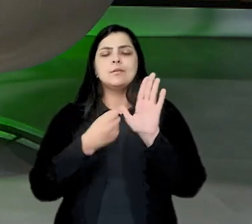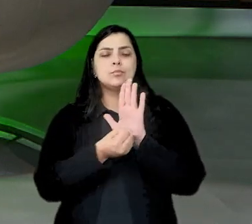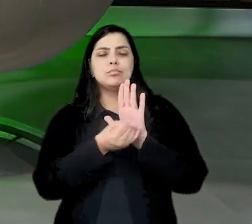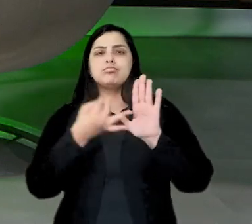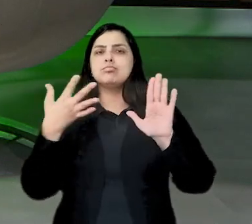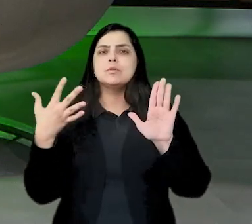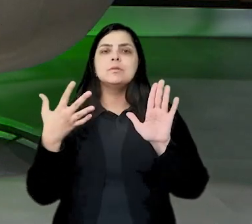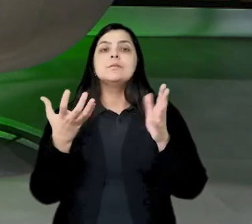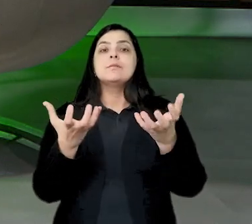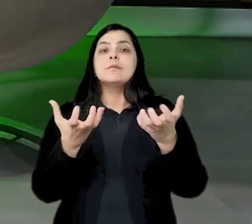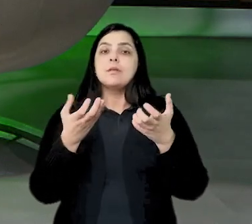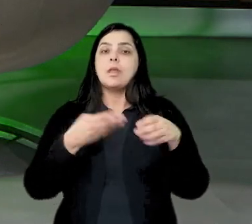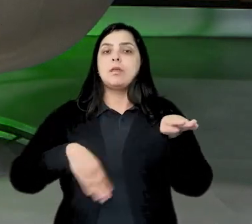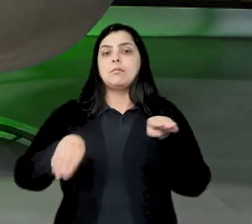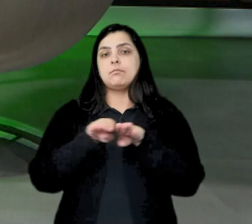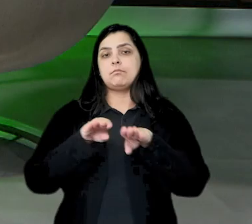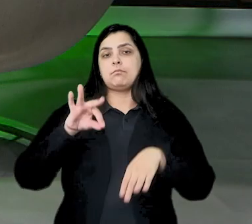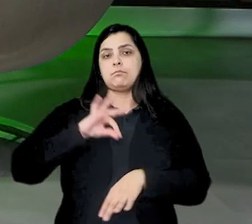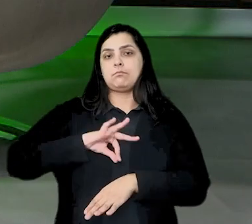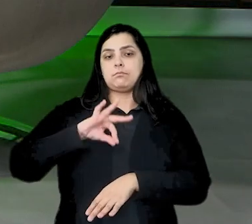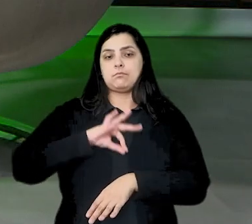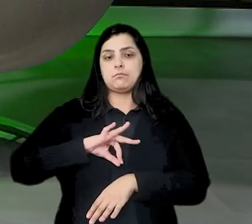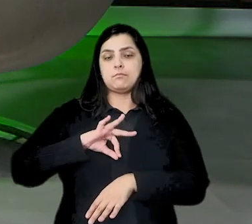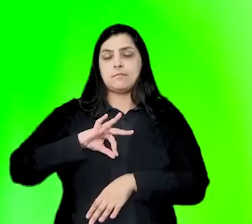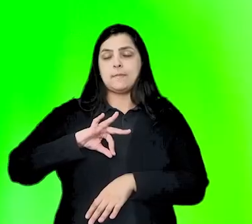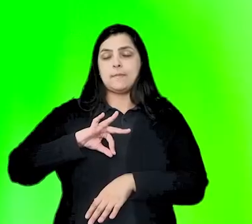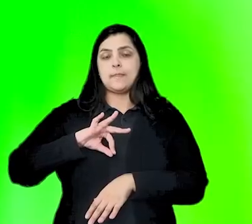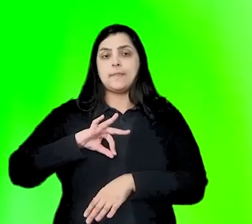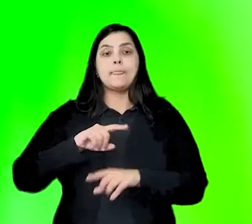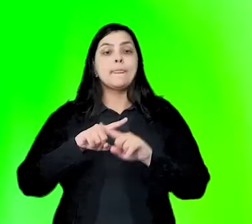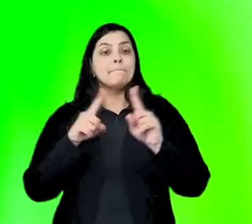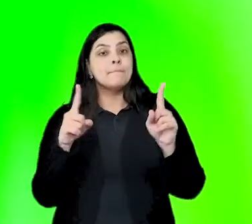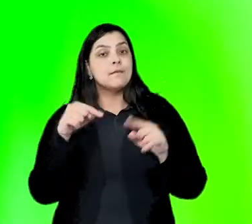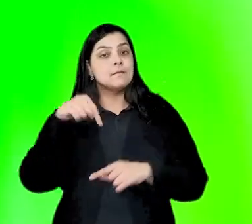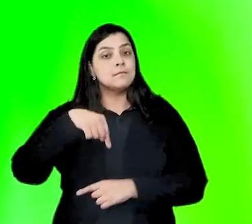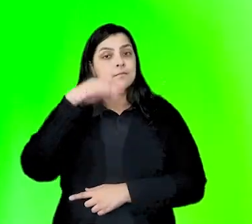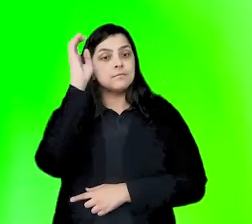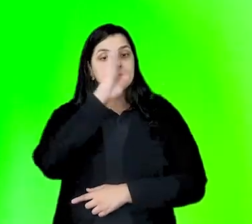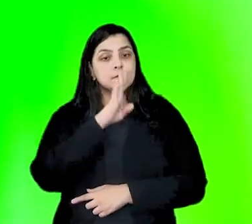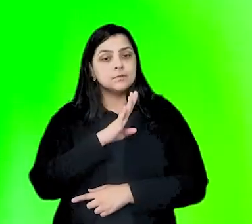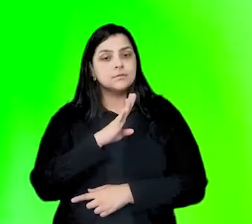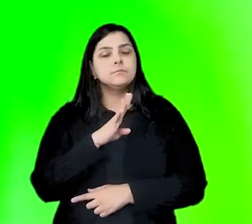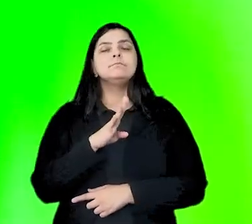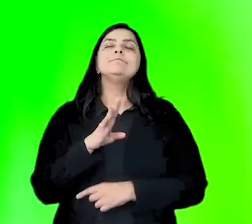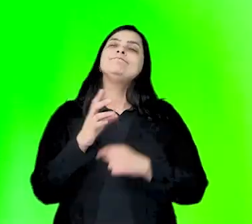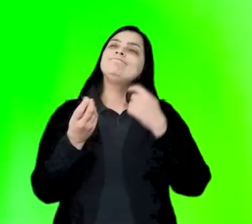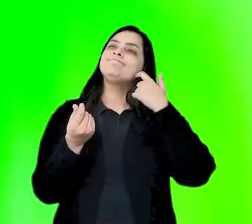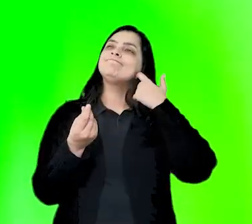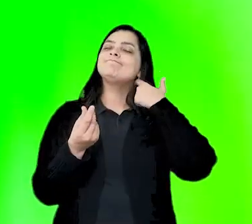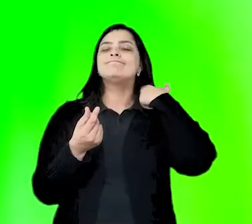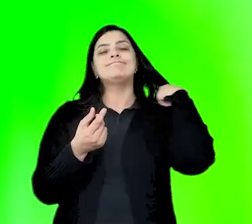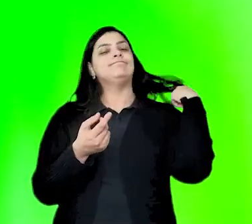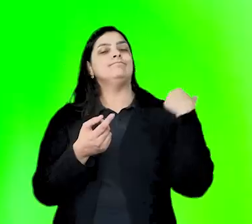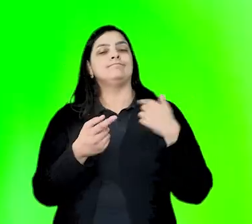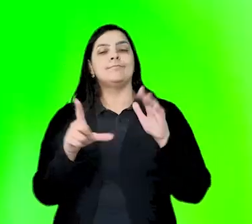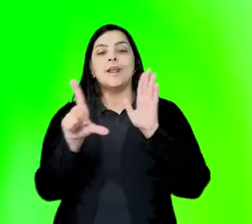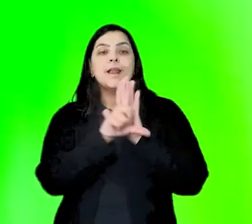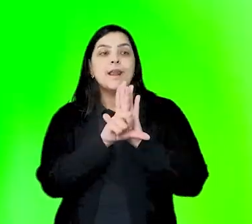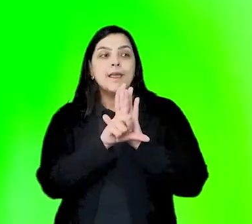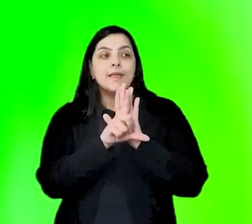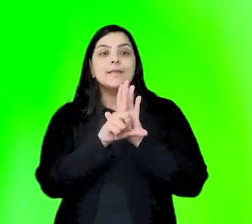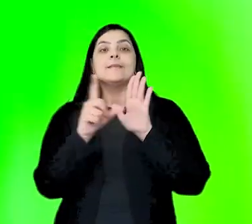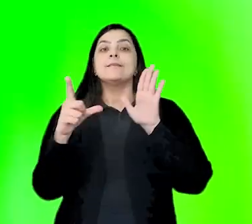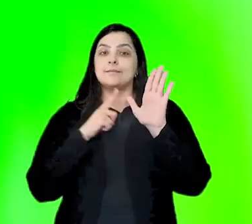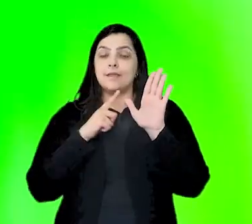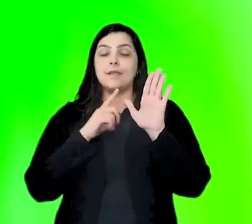de leis que buscam a equidade salarial, mas existe no Brasil aquela coisa da lei